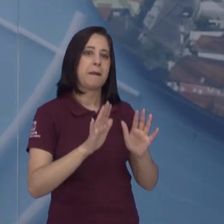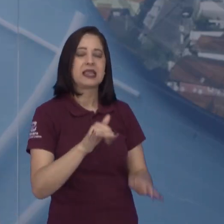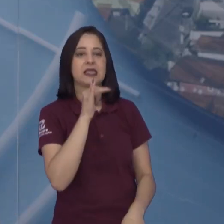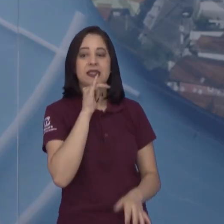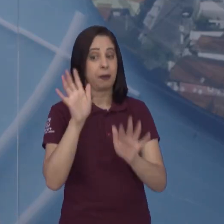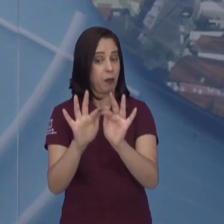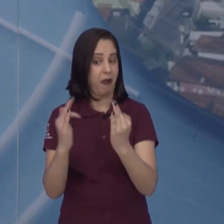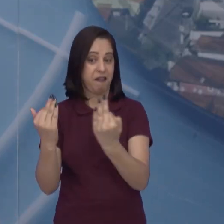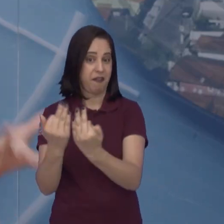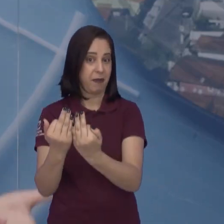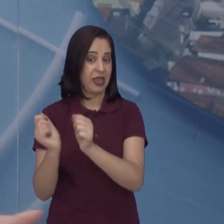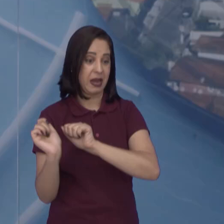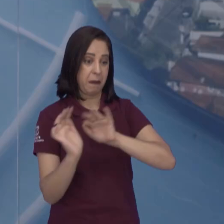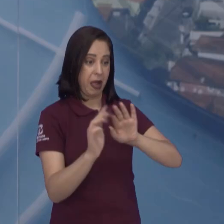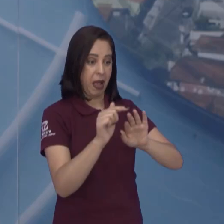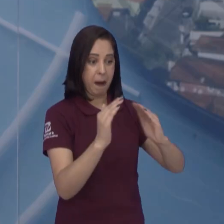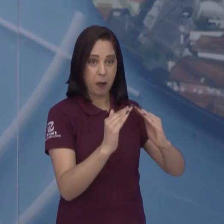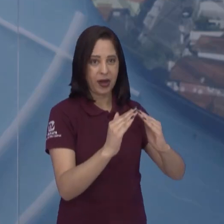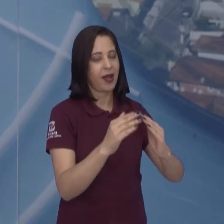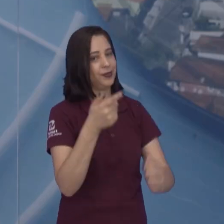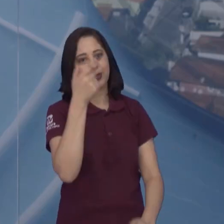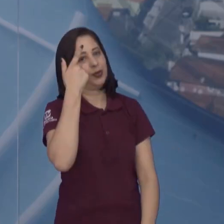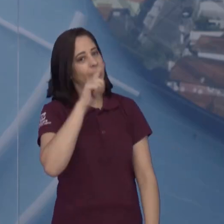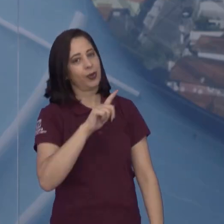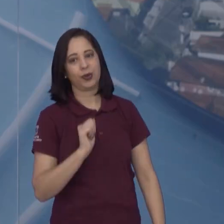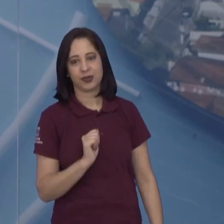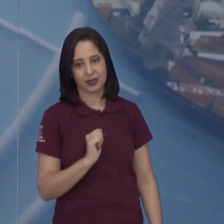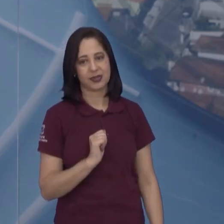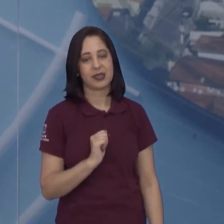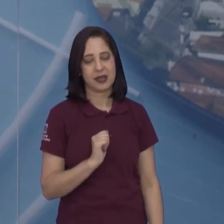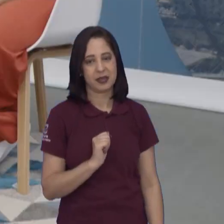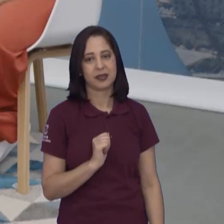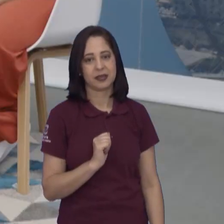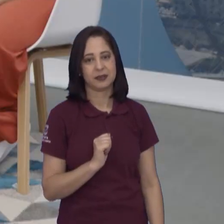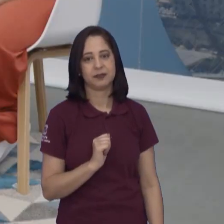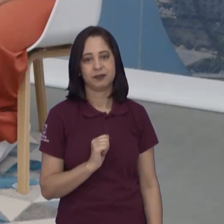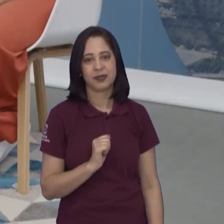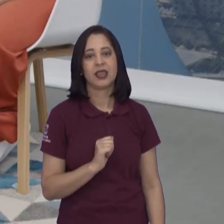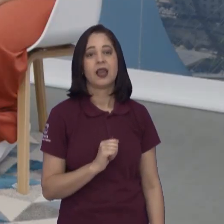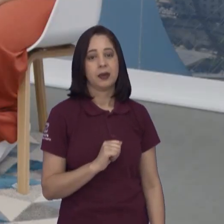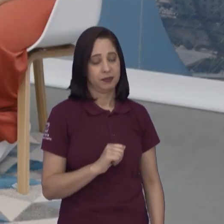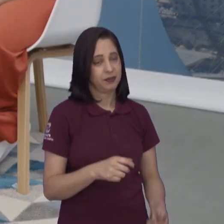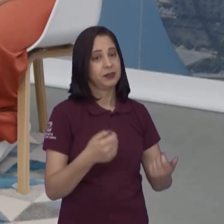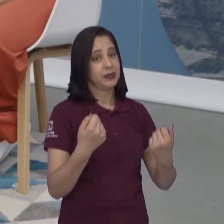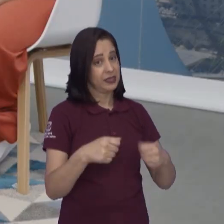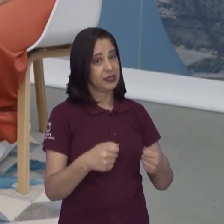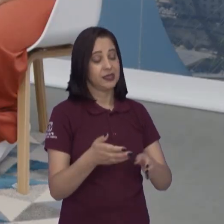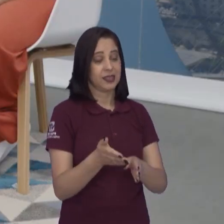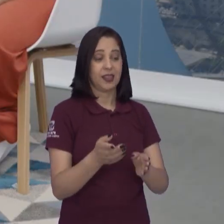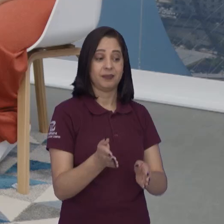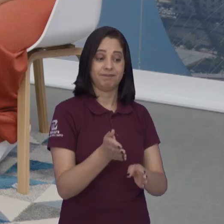por exemplo, é muito difícil que vá morar em locais como esse, né, a gente tem que ver esse lado